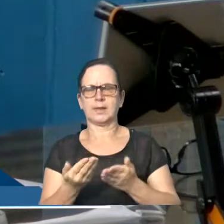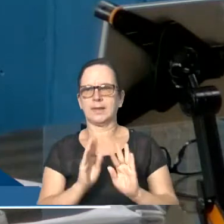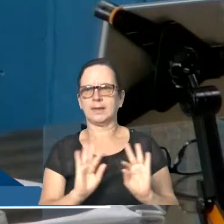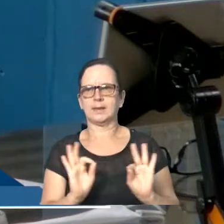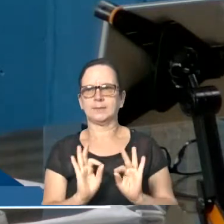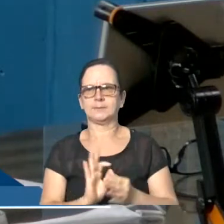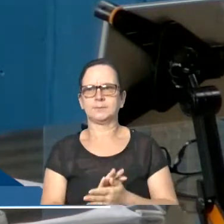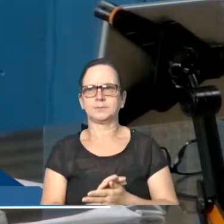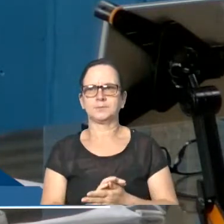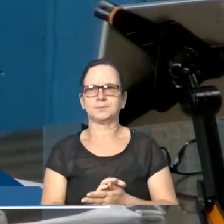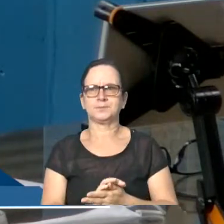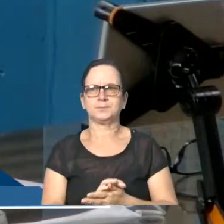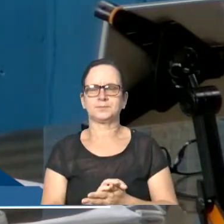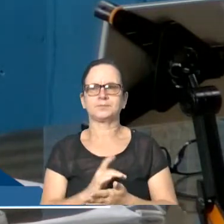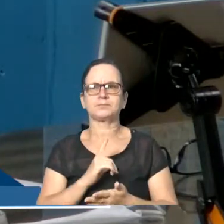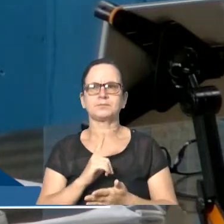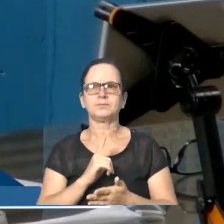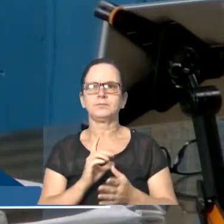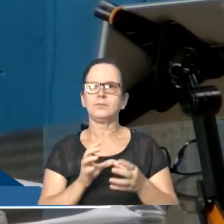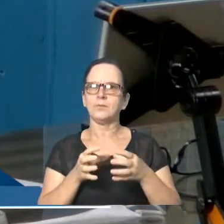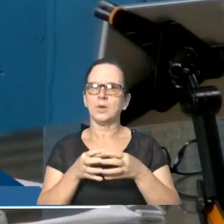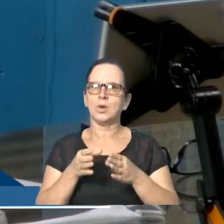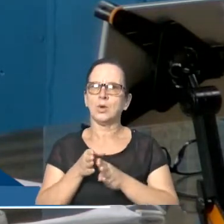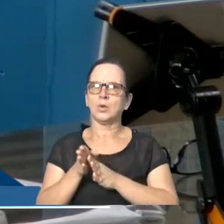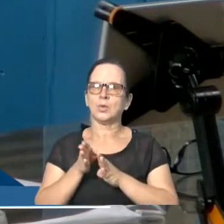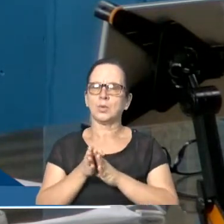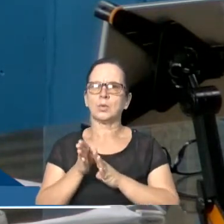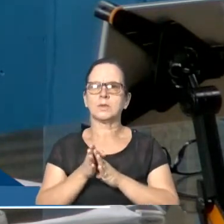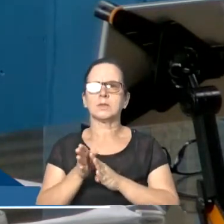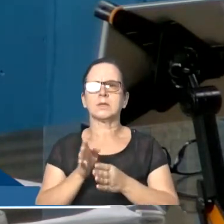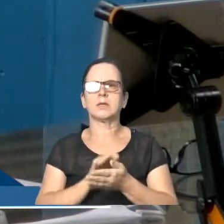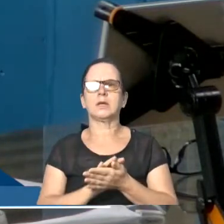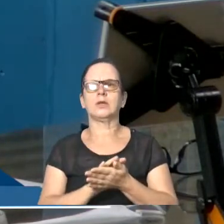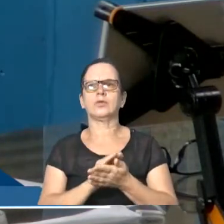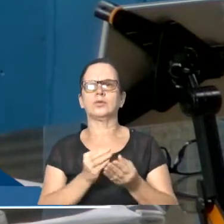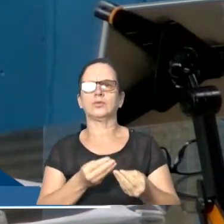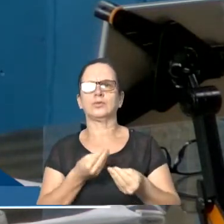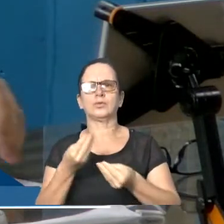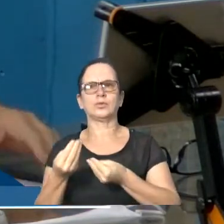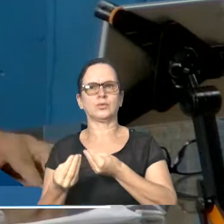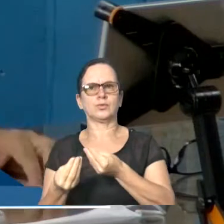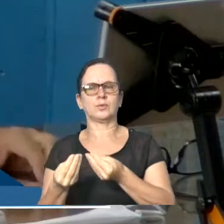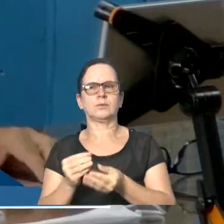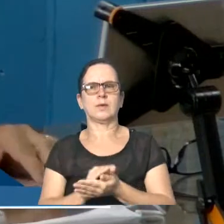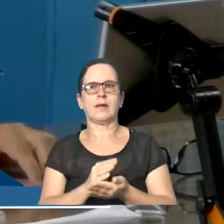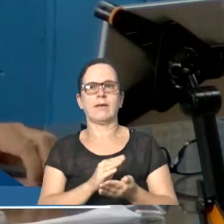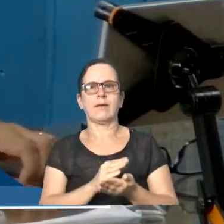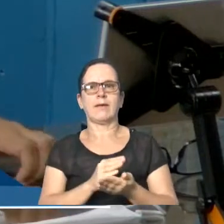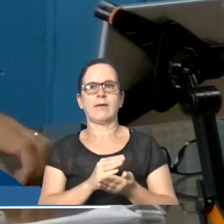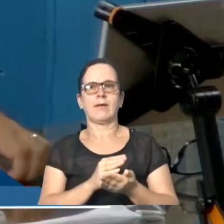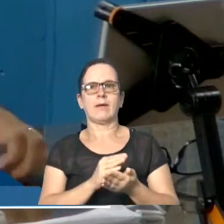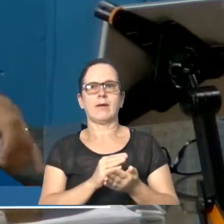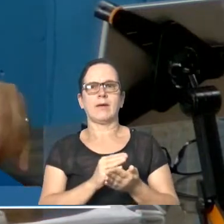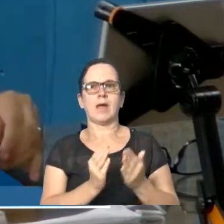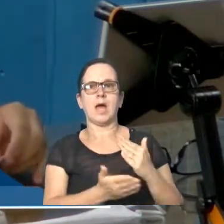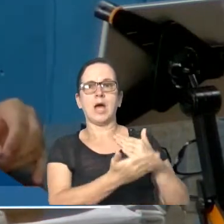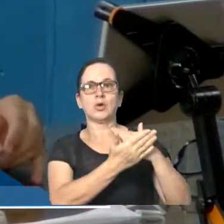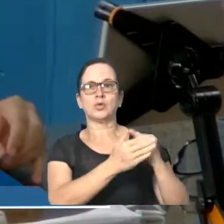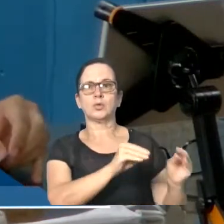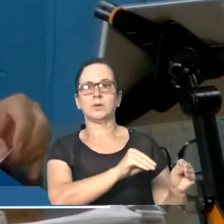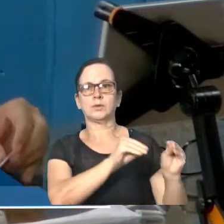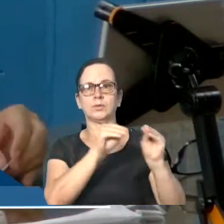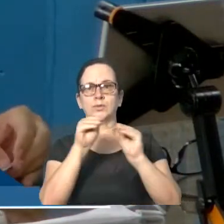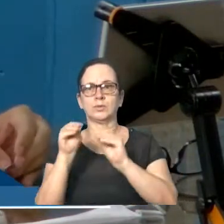gente ter condições, com a formação desse conselho, de reivindicar recursos fora do município. E eu quero também falar aqui a todos